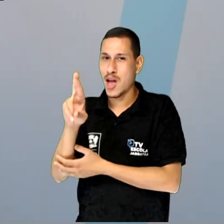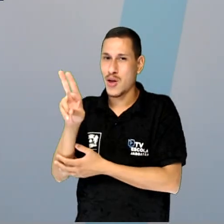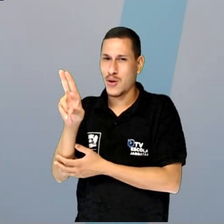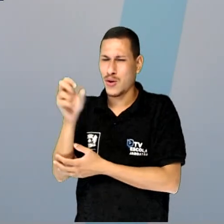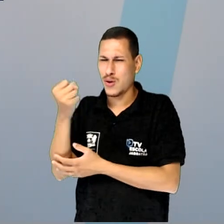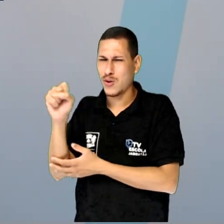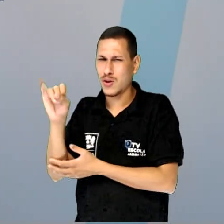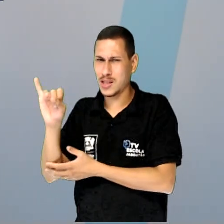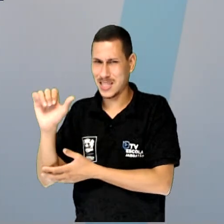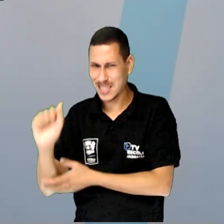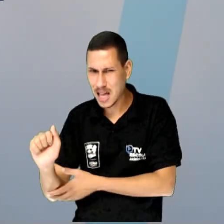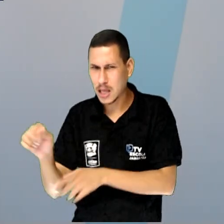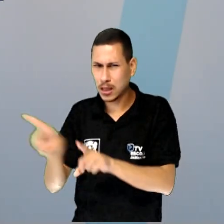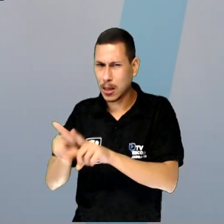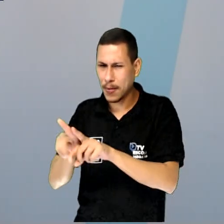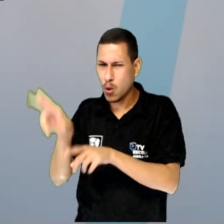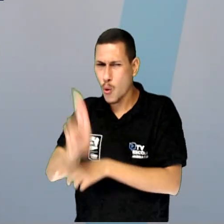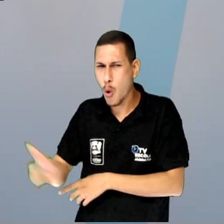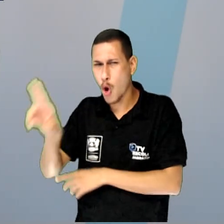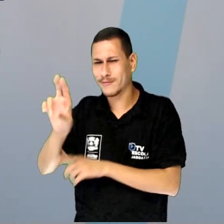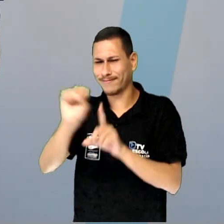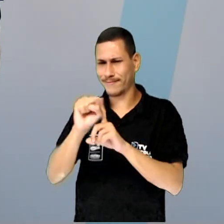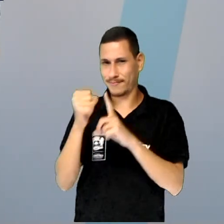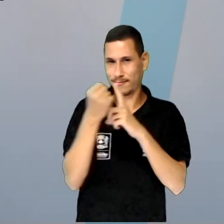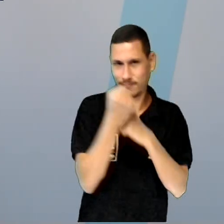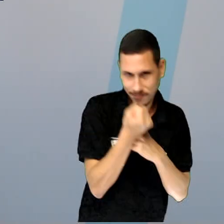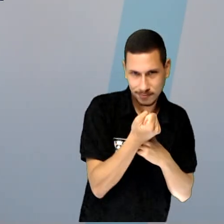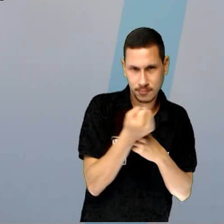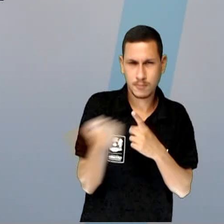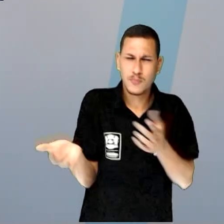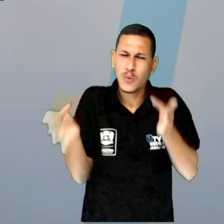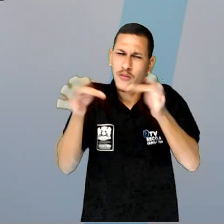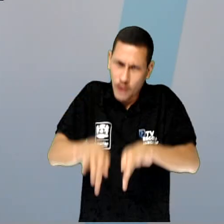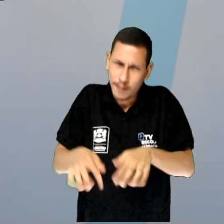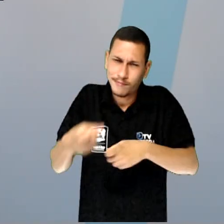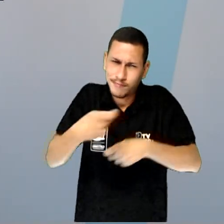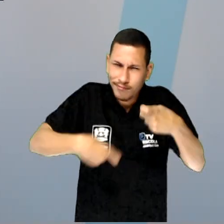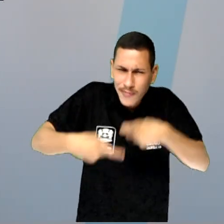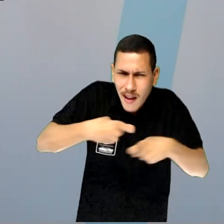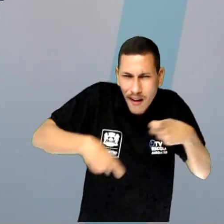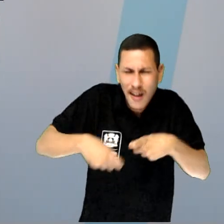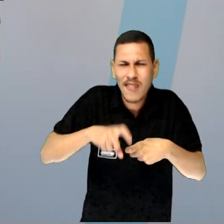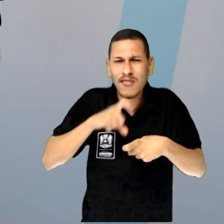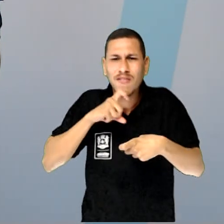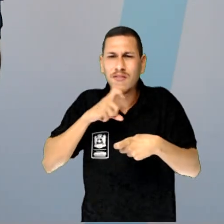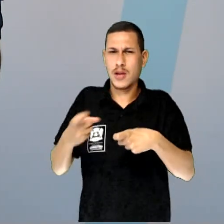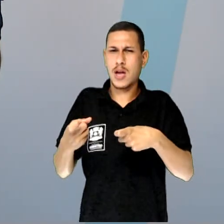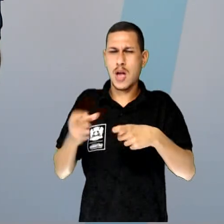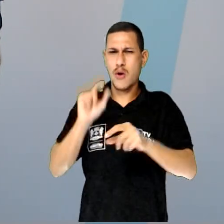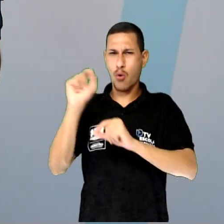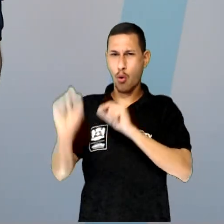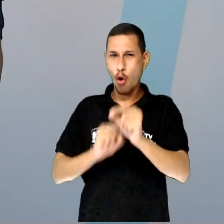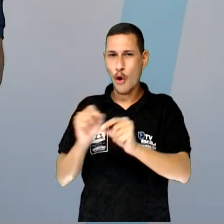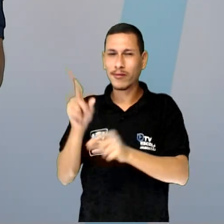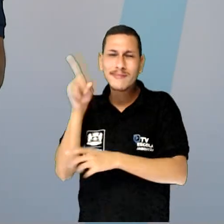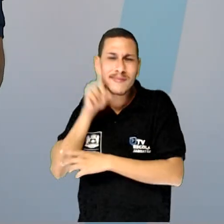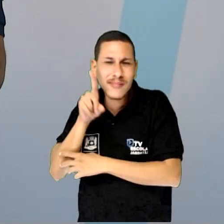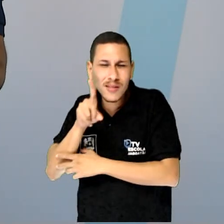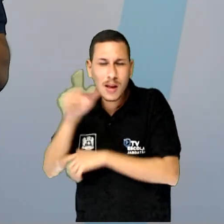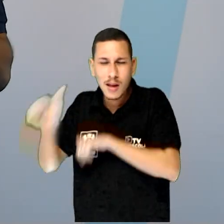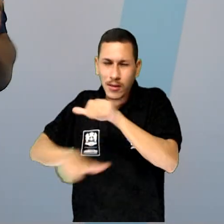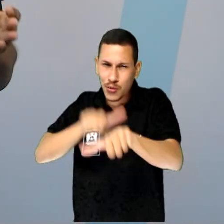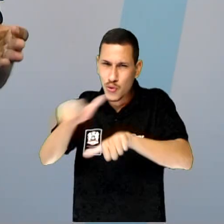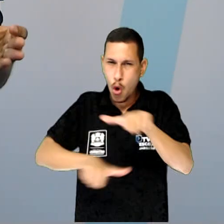por meio do socialismo soviético. Com o fim da Guerra Fria, a superpotência Estados Unidos passaram